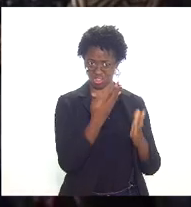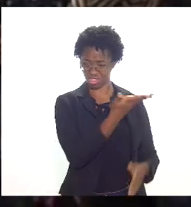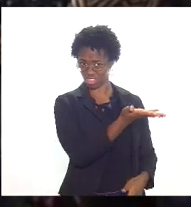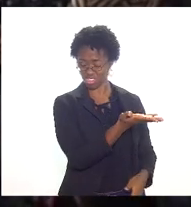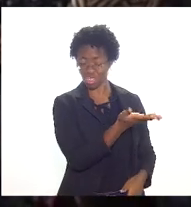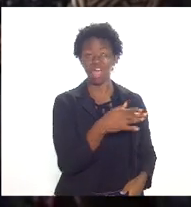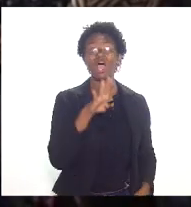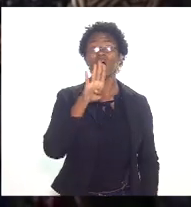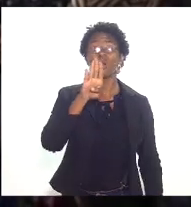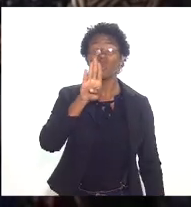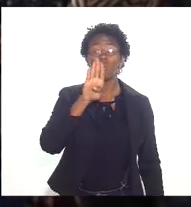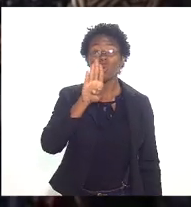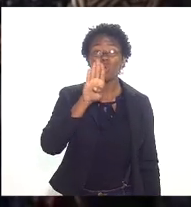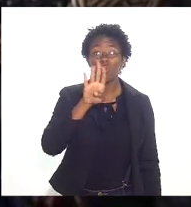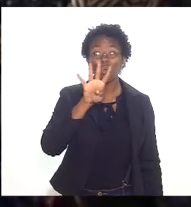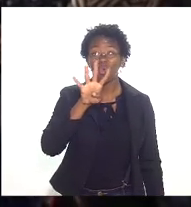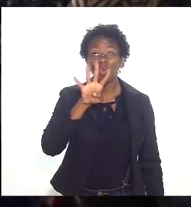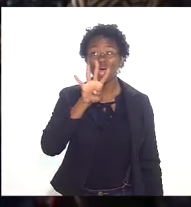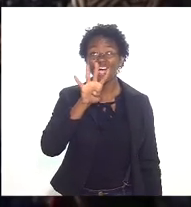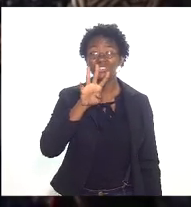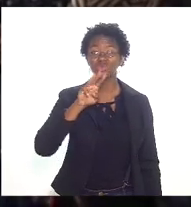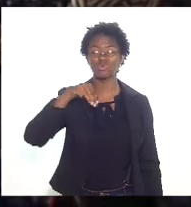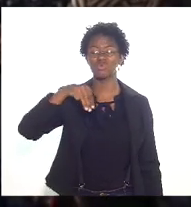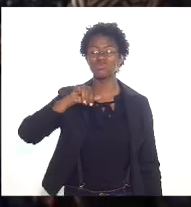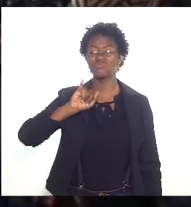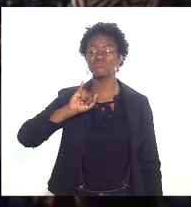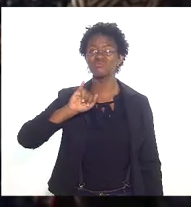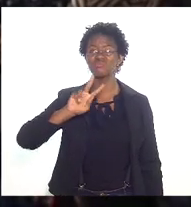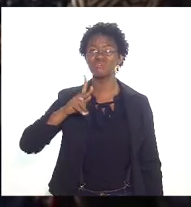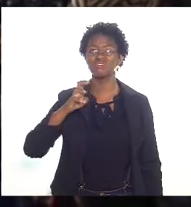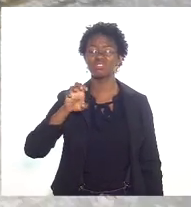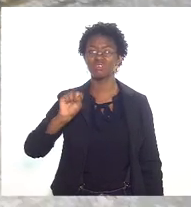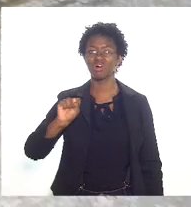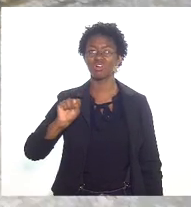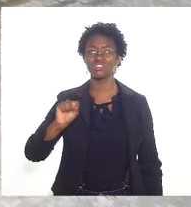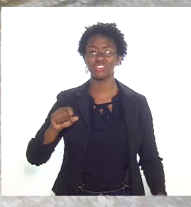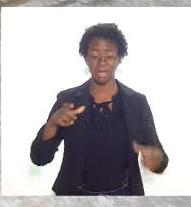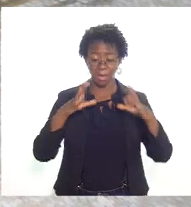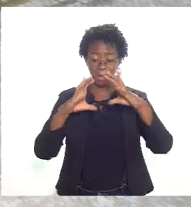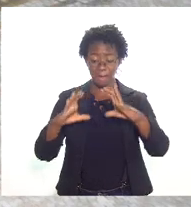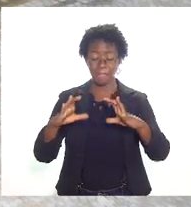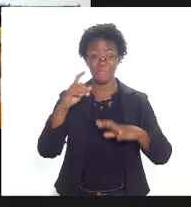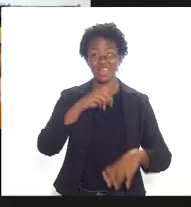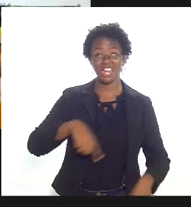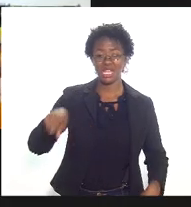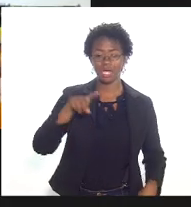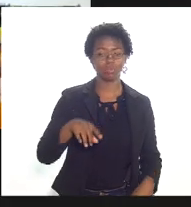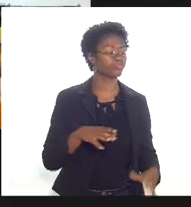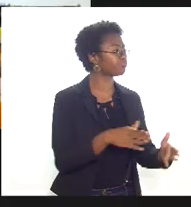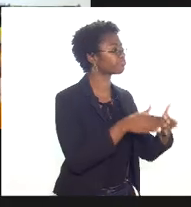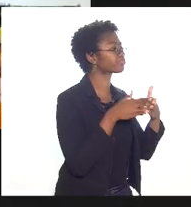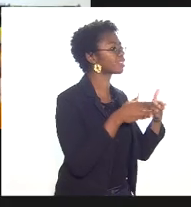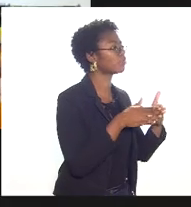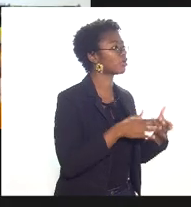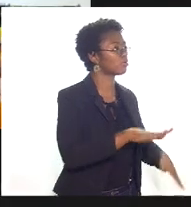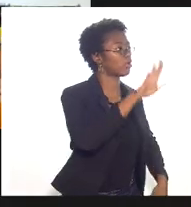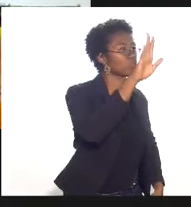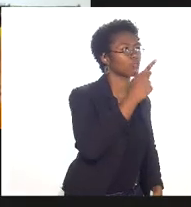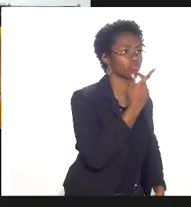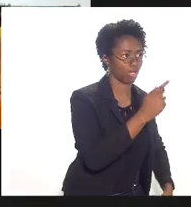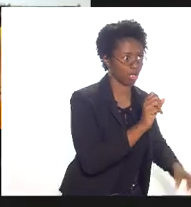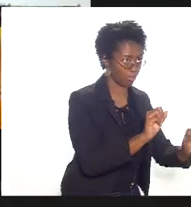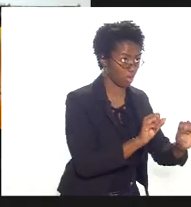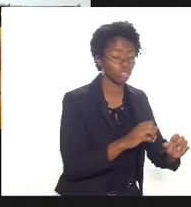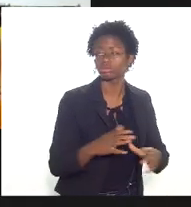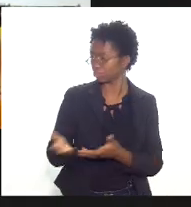outros é itens para carro Deputado Alexandre me permite na parte